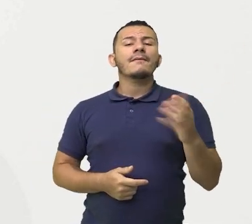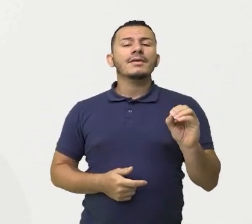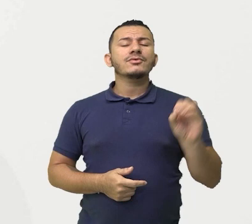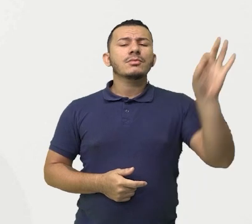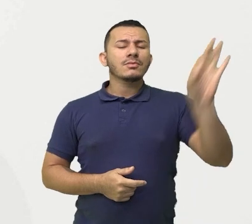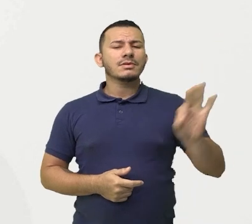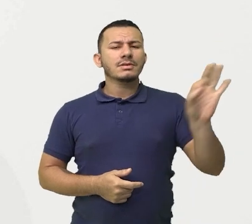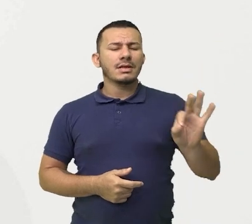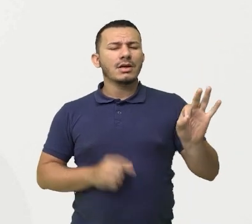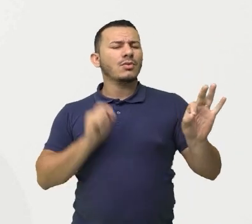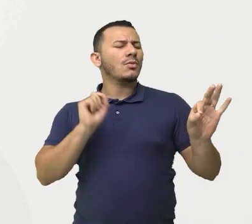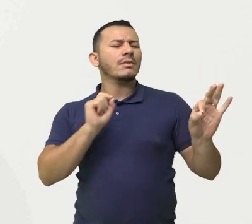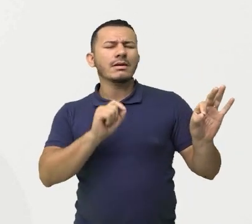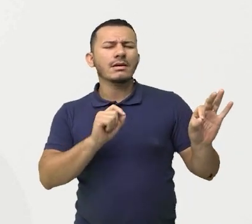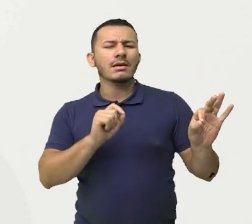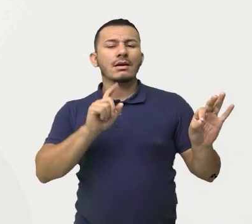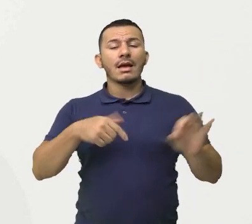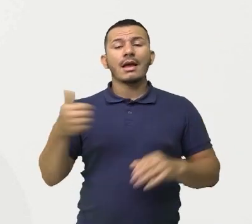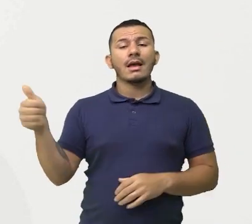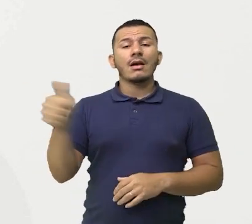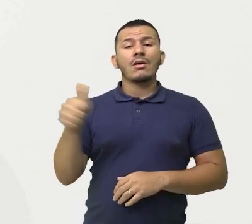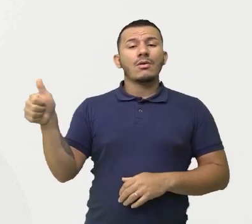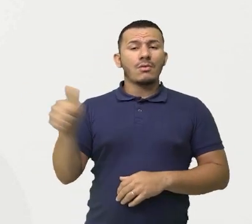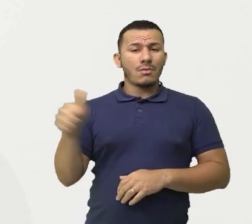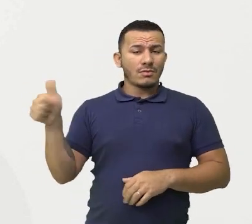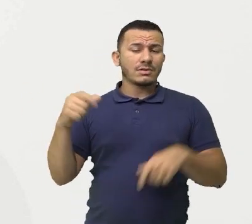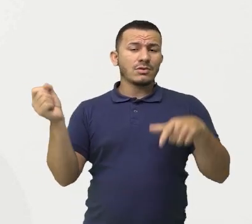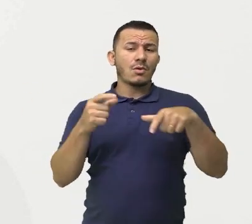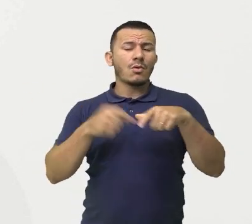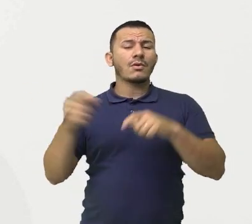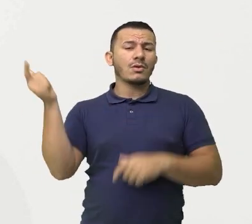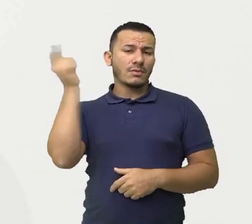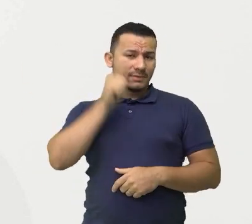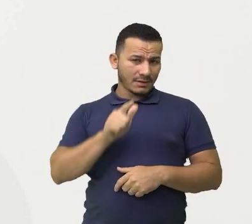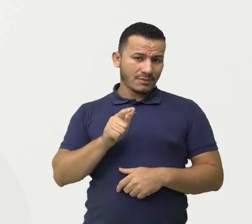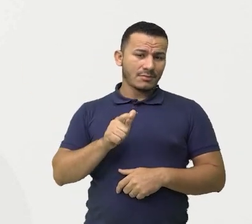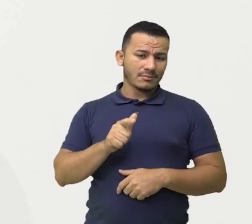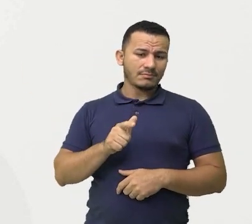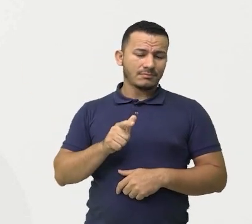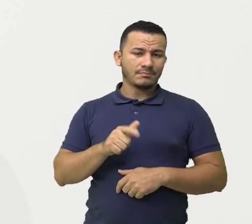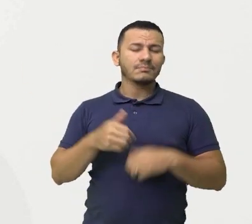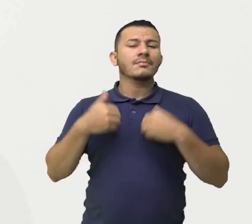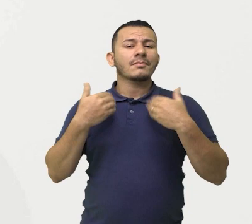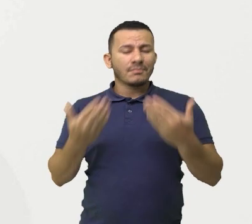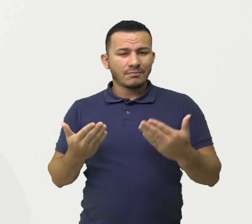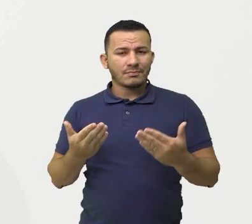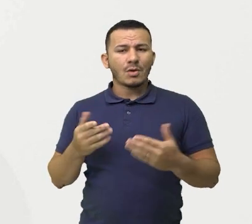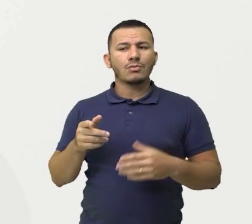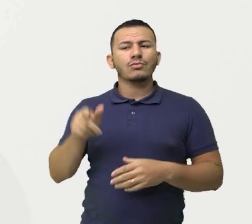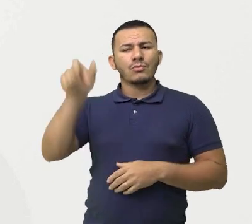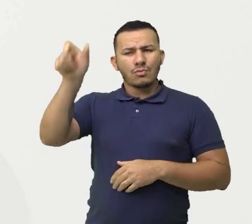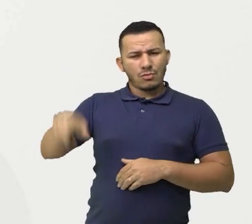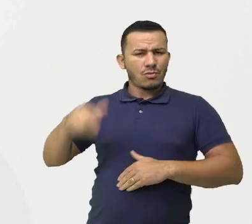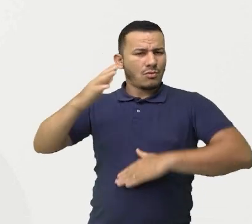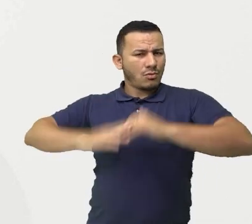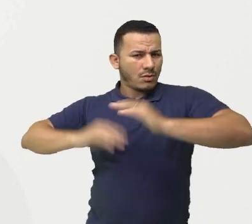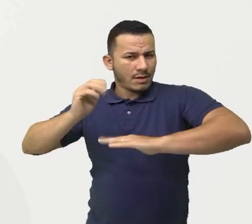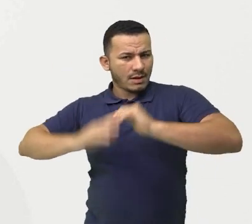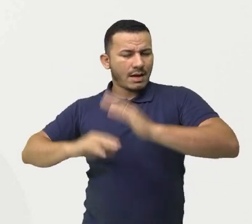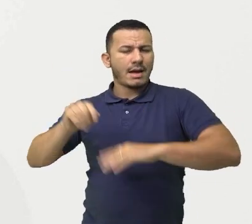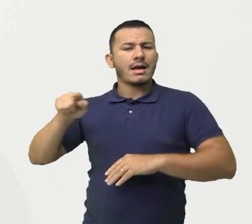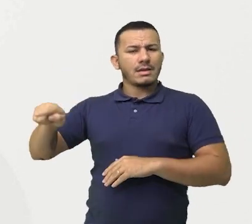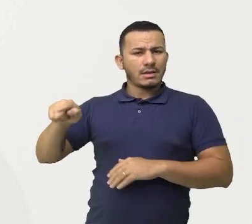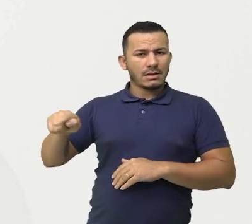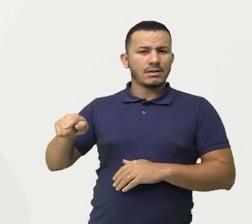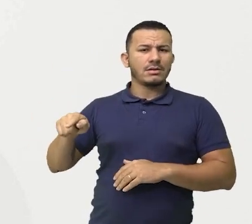20% é exatamente 11 gols. Quer dizer que o aproveitamento, né, desse jogador